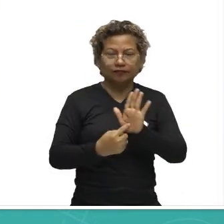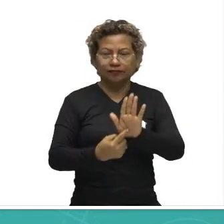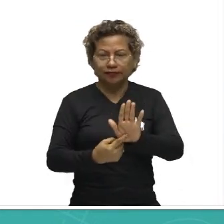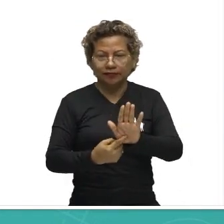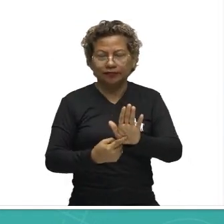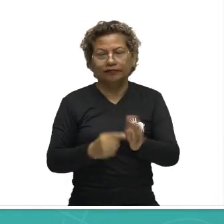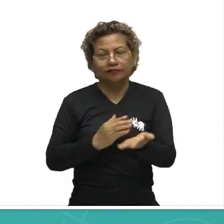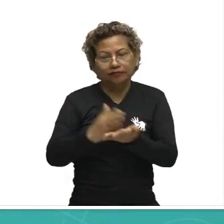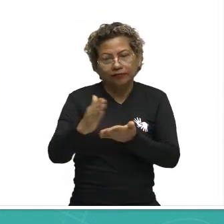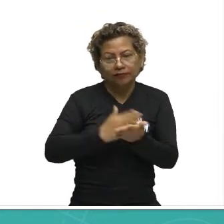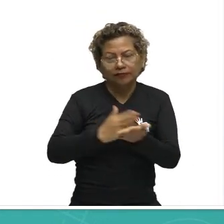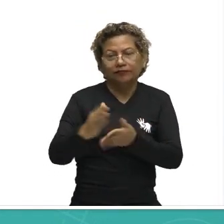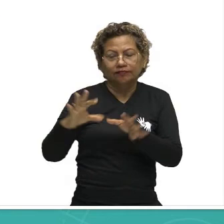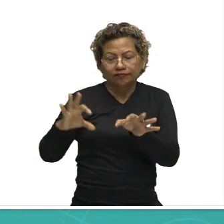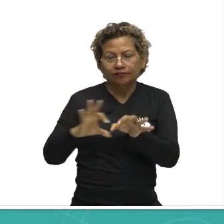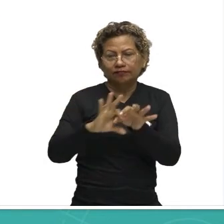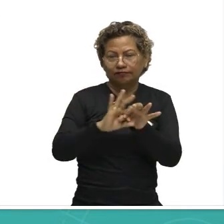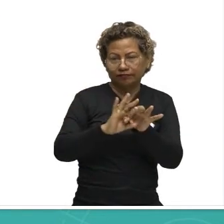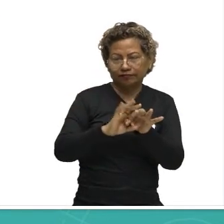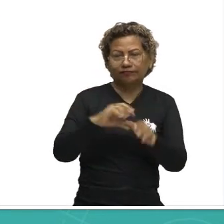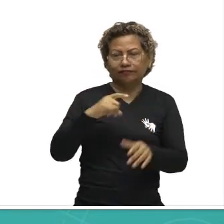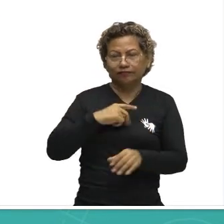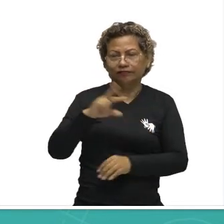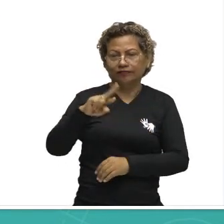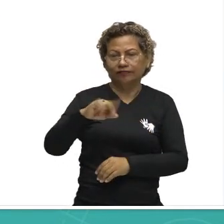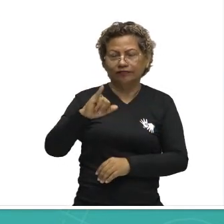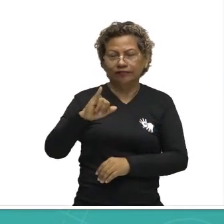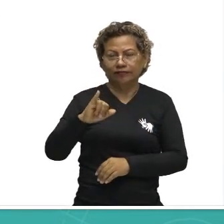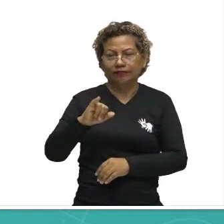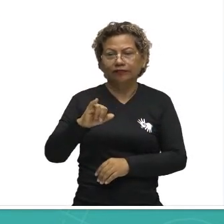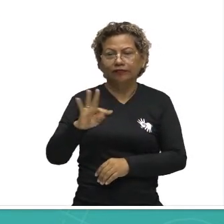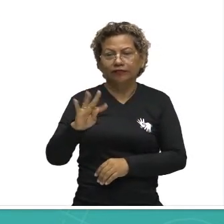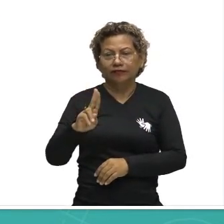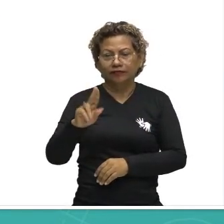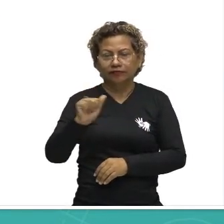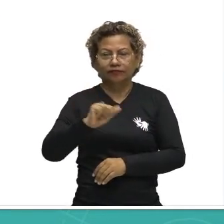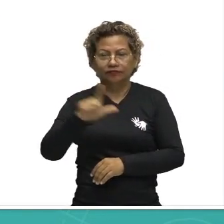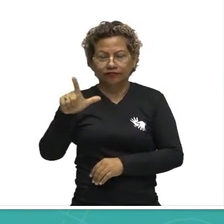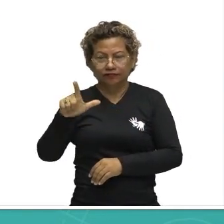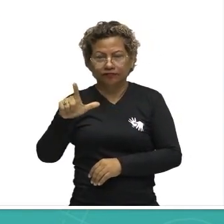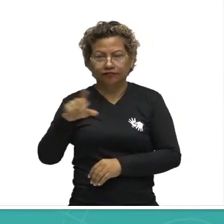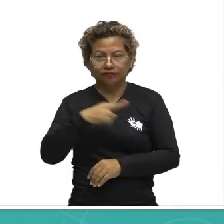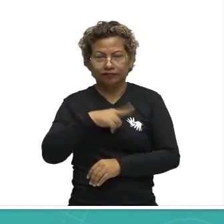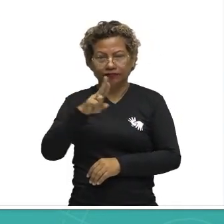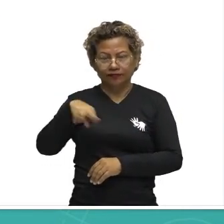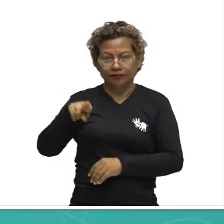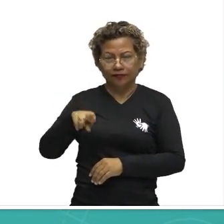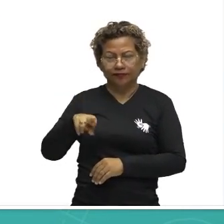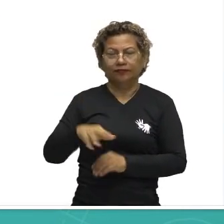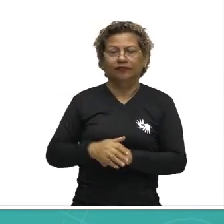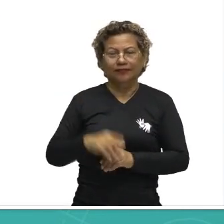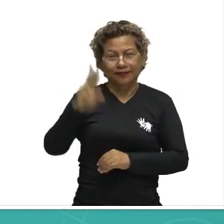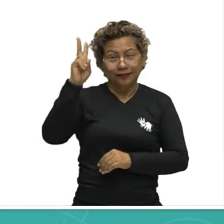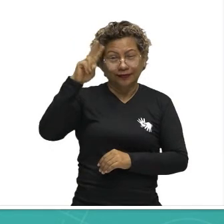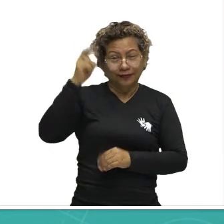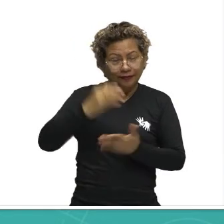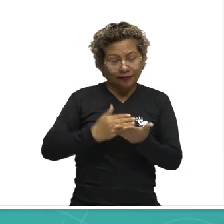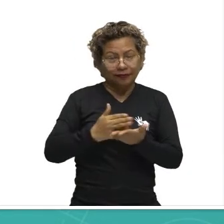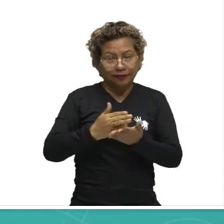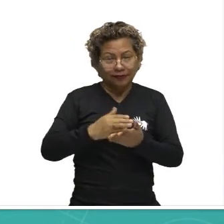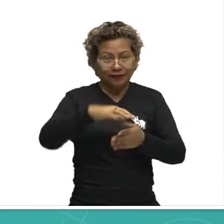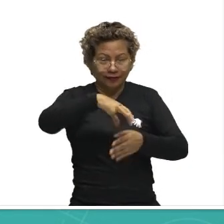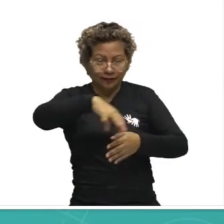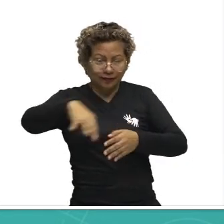está ligada aos rituais religiosos, tá? Não todas as danças. Lembra no começo que foi